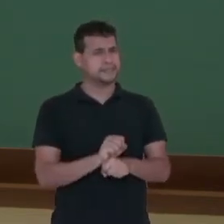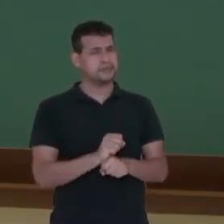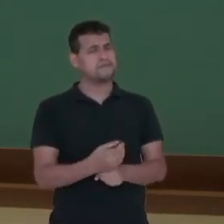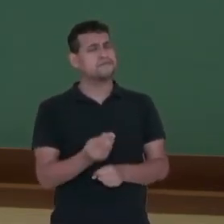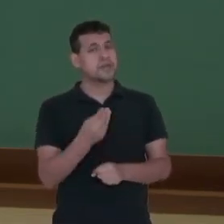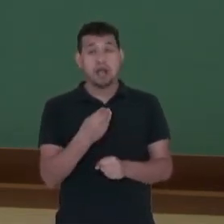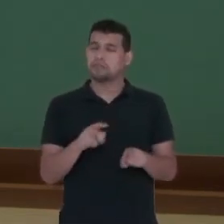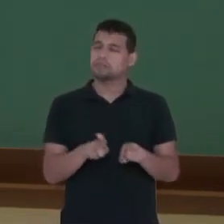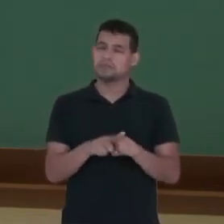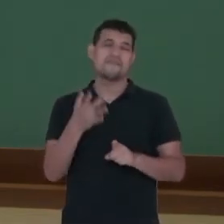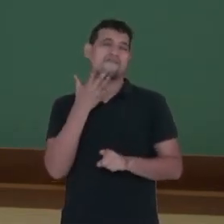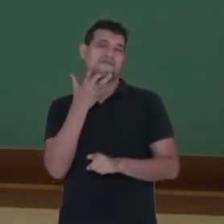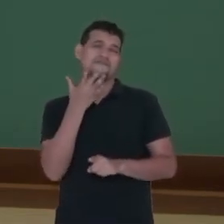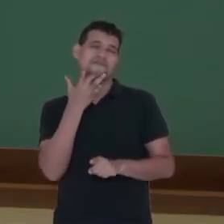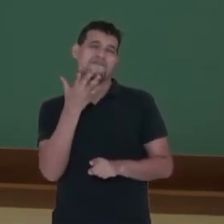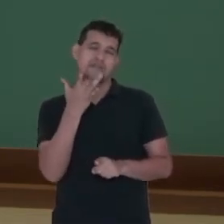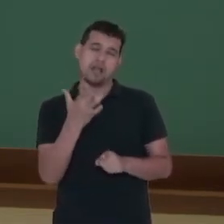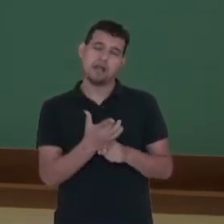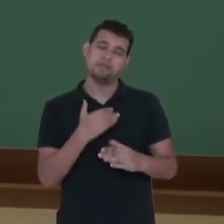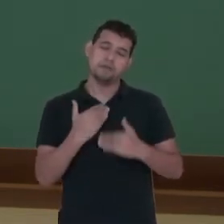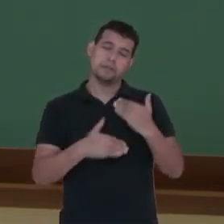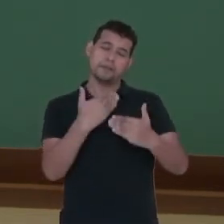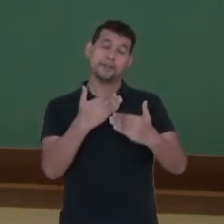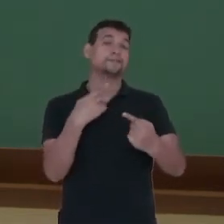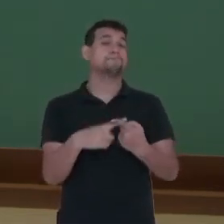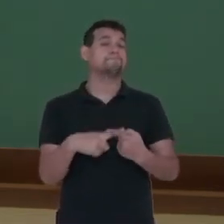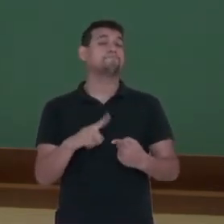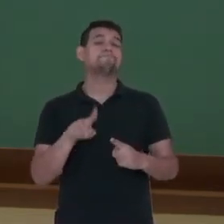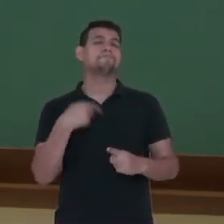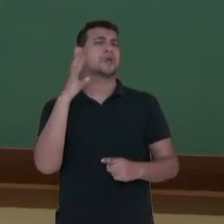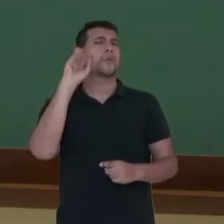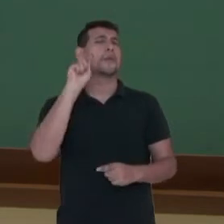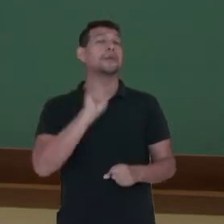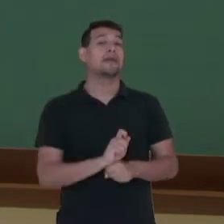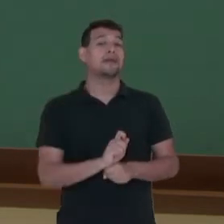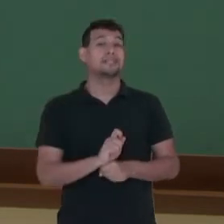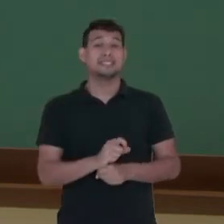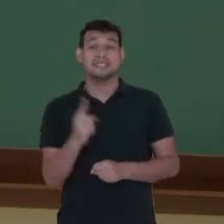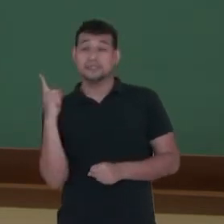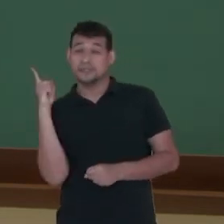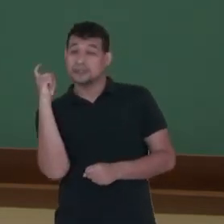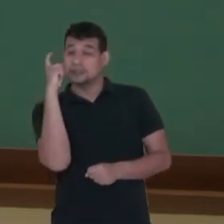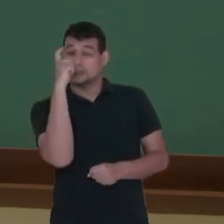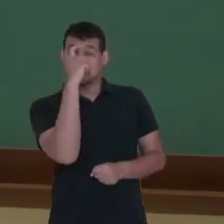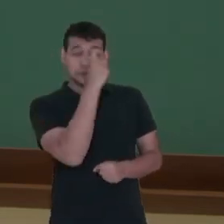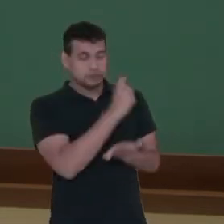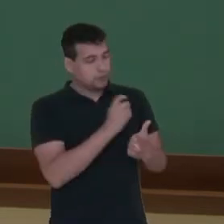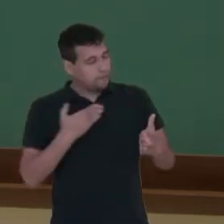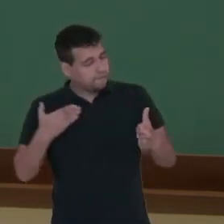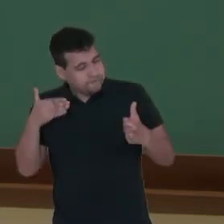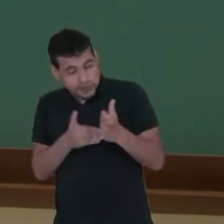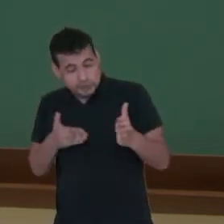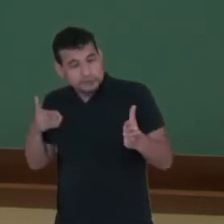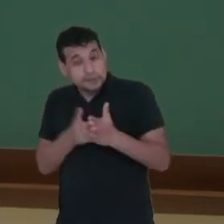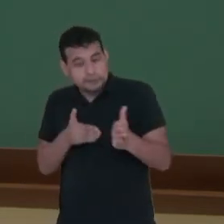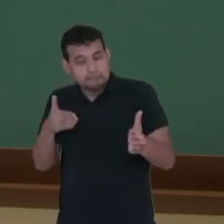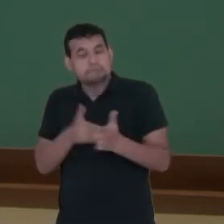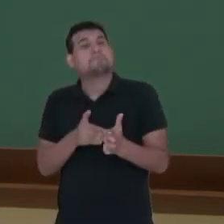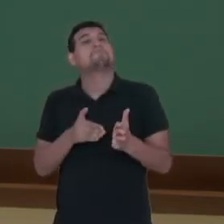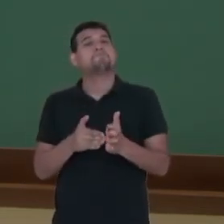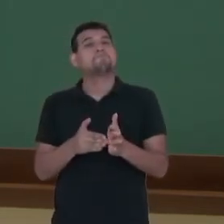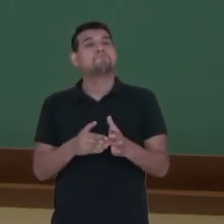de fácil transposição, para que aí sim o grau de dificuldade ele